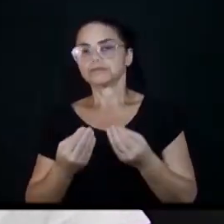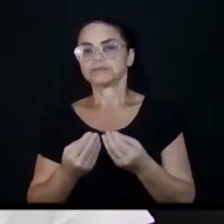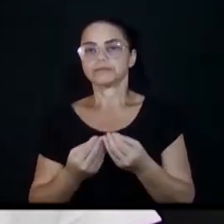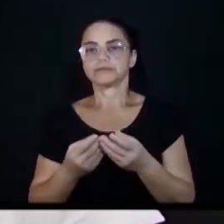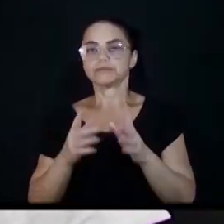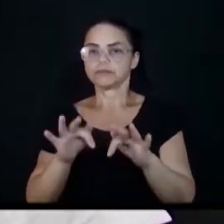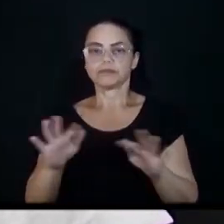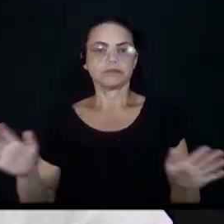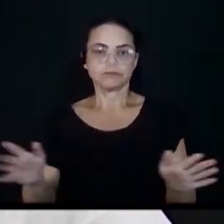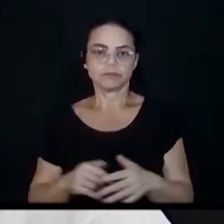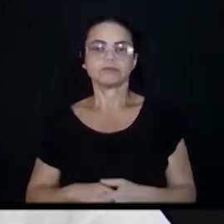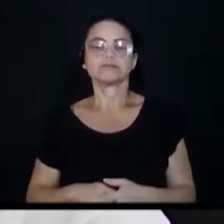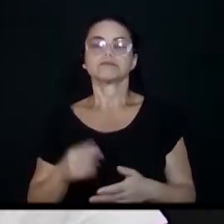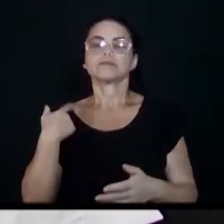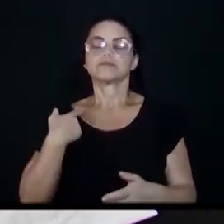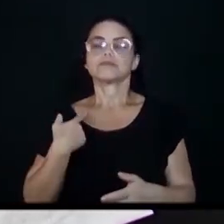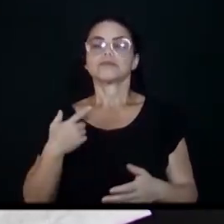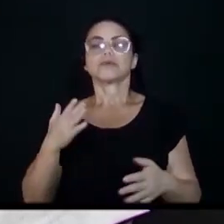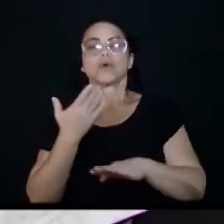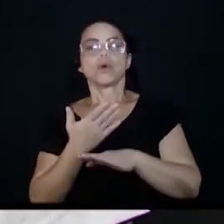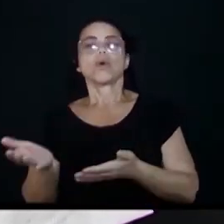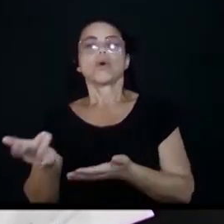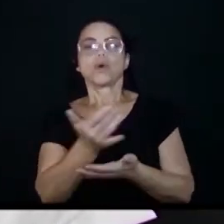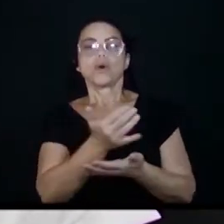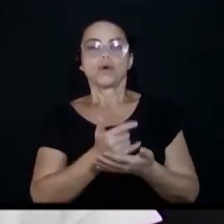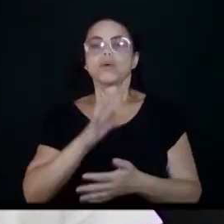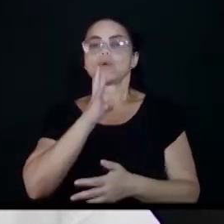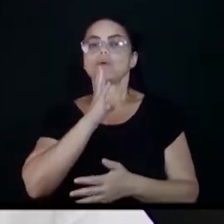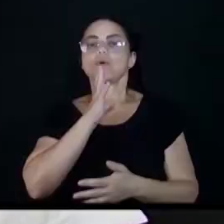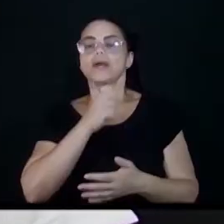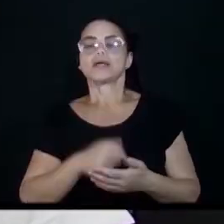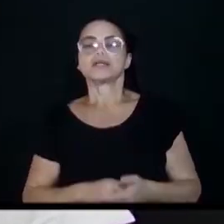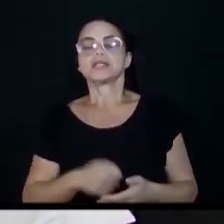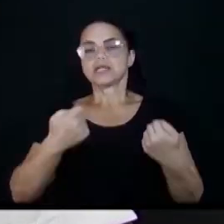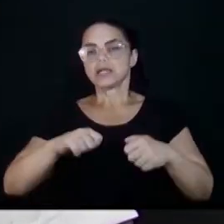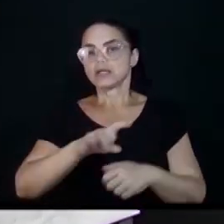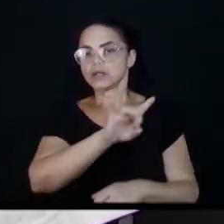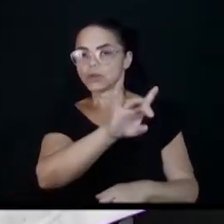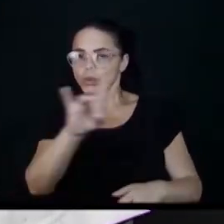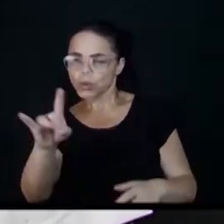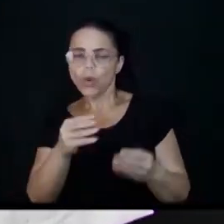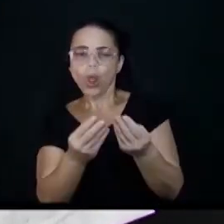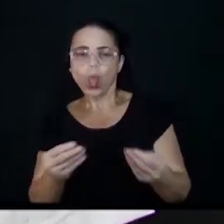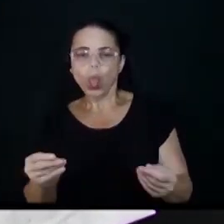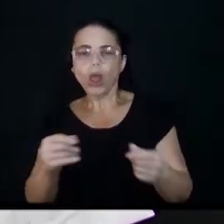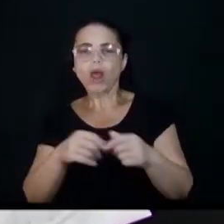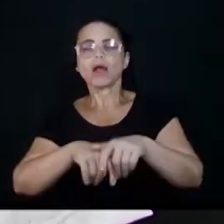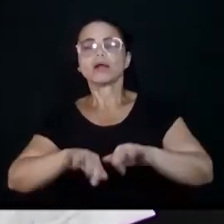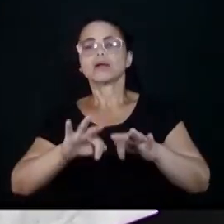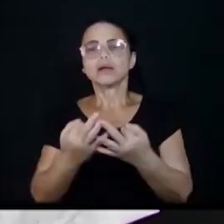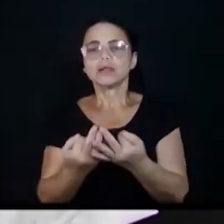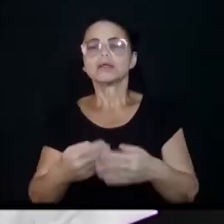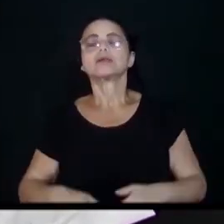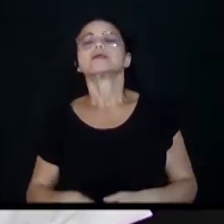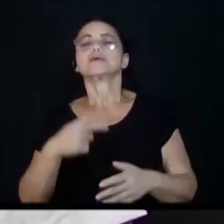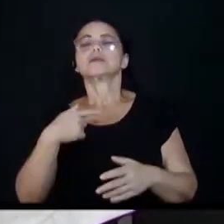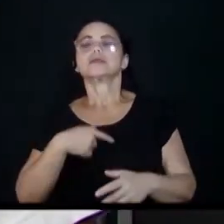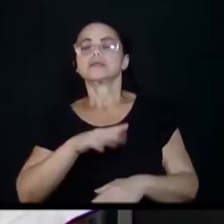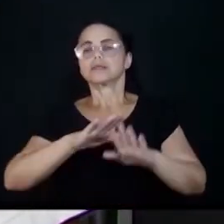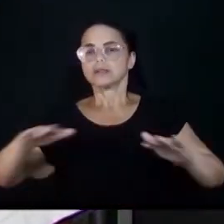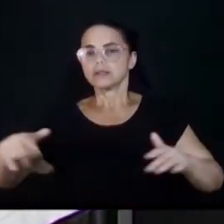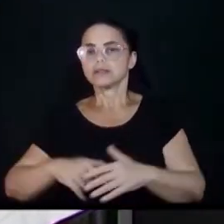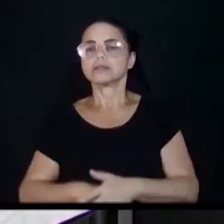a gente acaba conhecendo as demandas de fragilidade, de vulnerabilidade dessas crianças e dessas